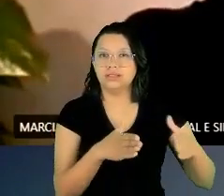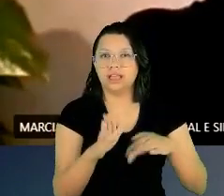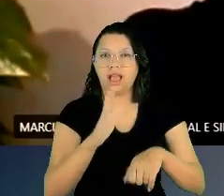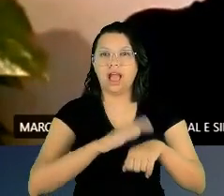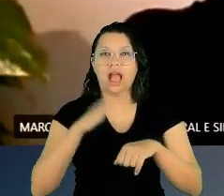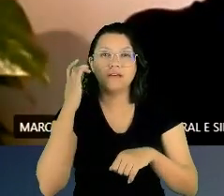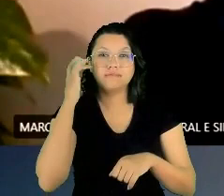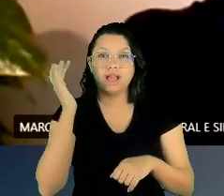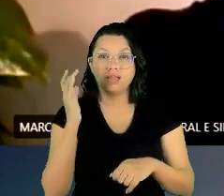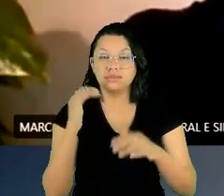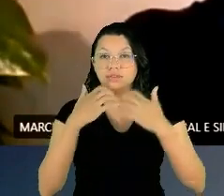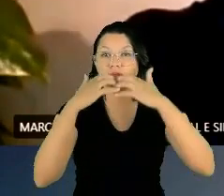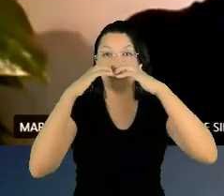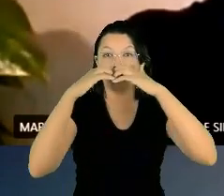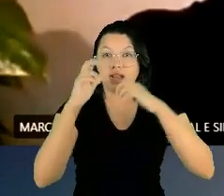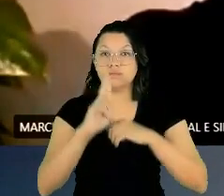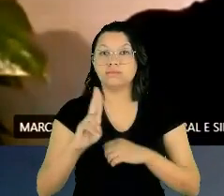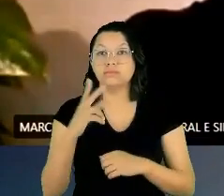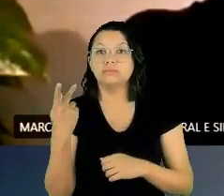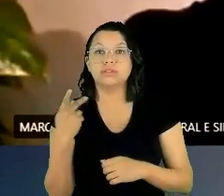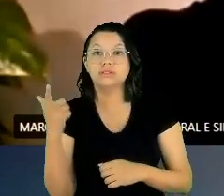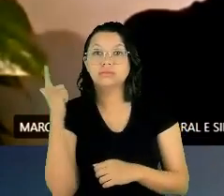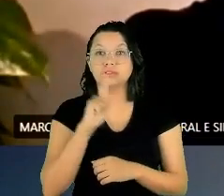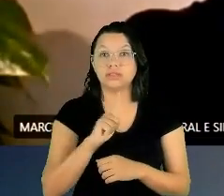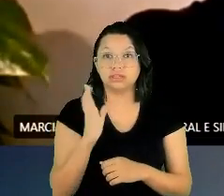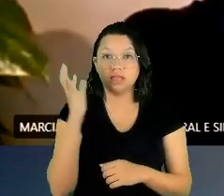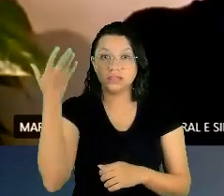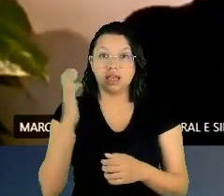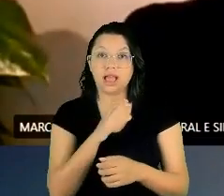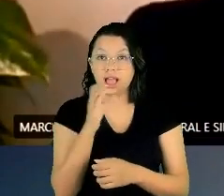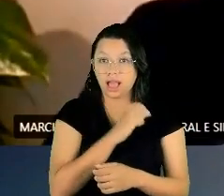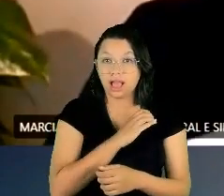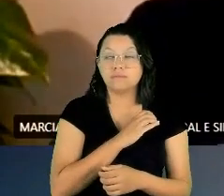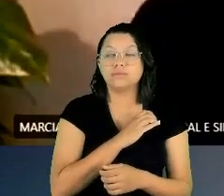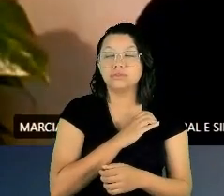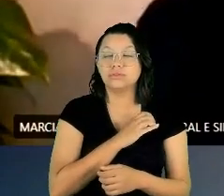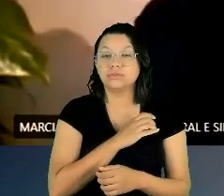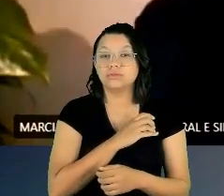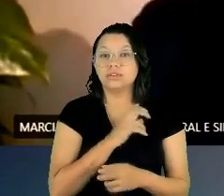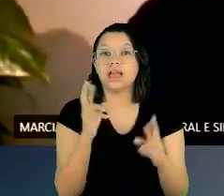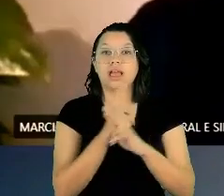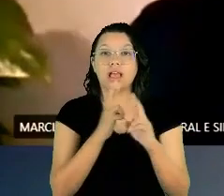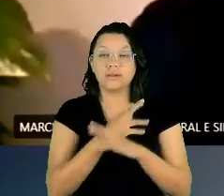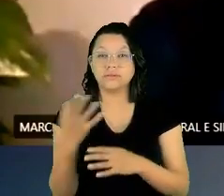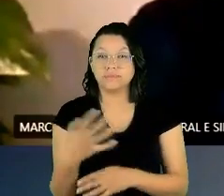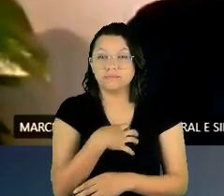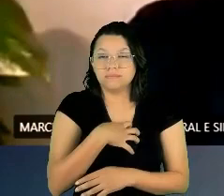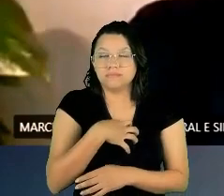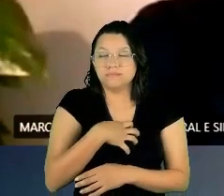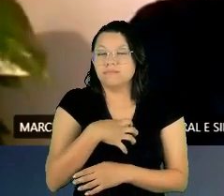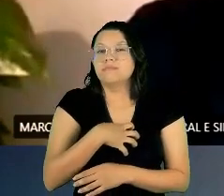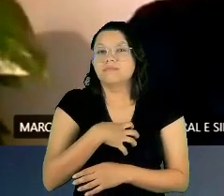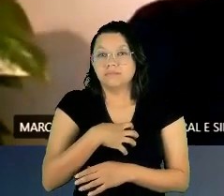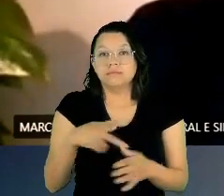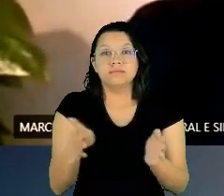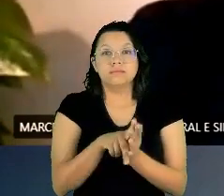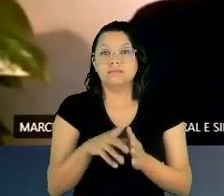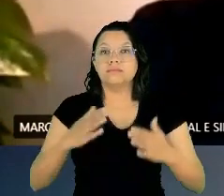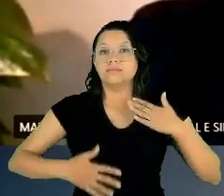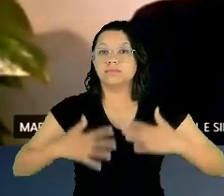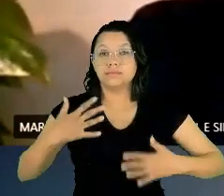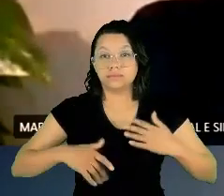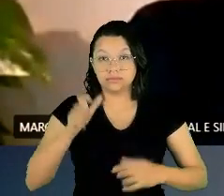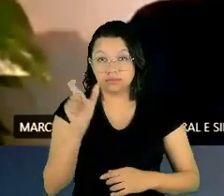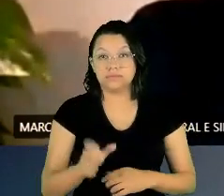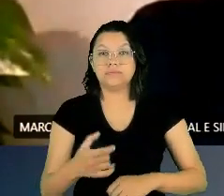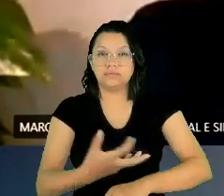aquele atalho que o nosso cérebro usa para a gente tomar decisões rápido, as heurísticas, está relacionado a essa sensação